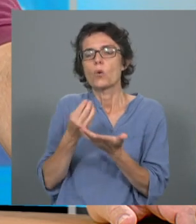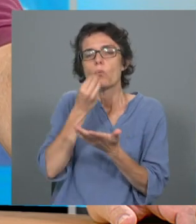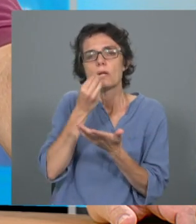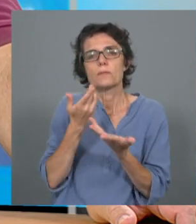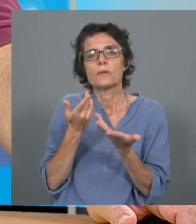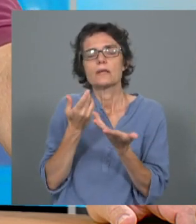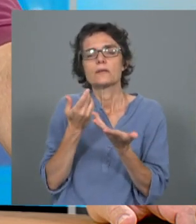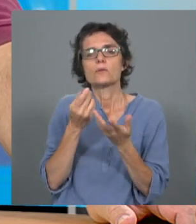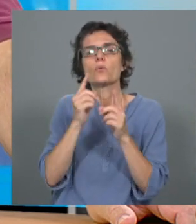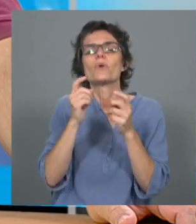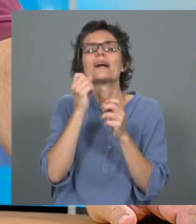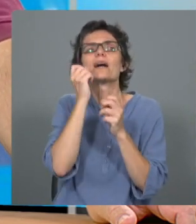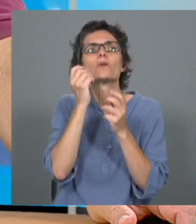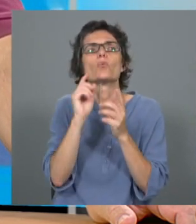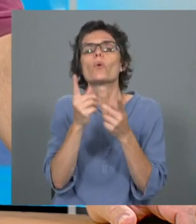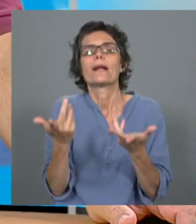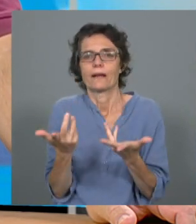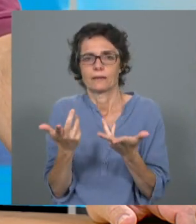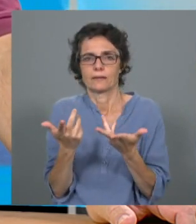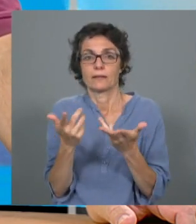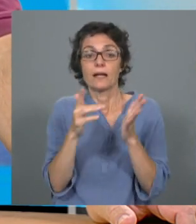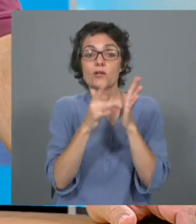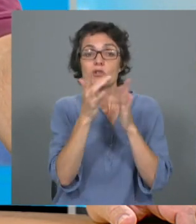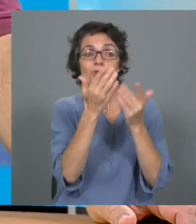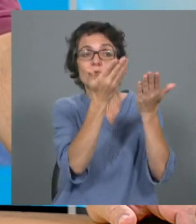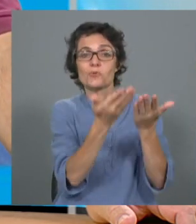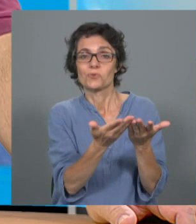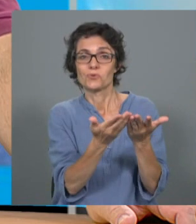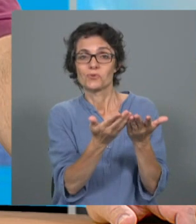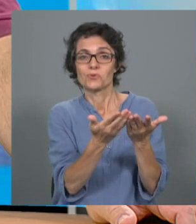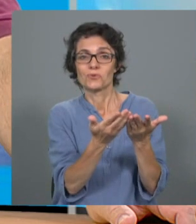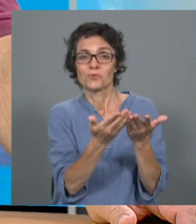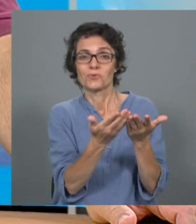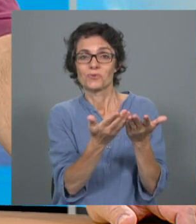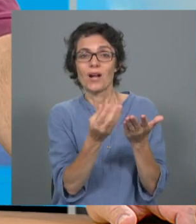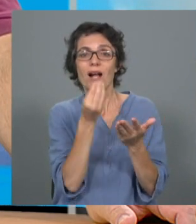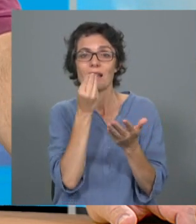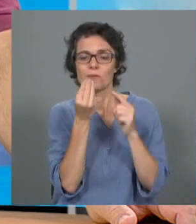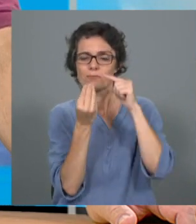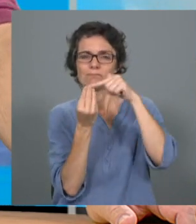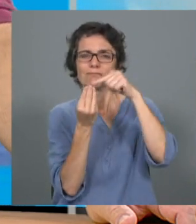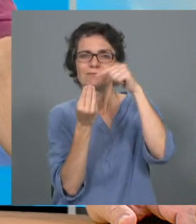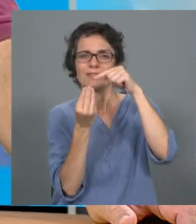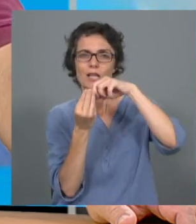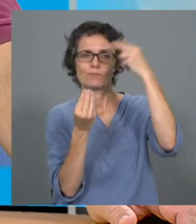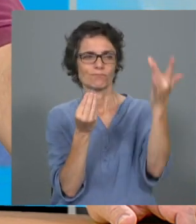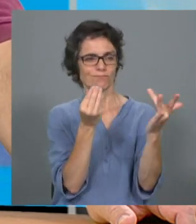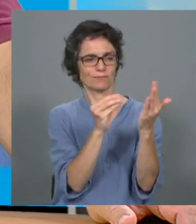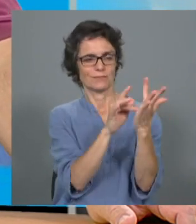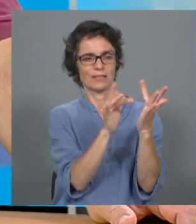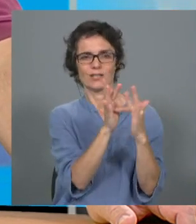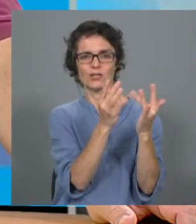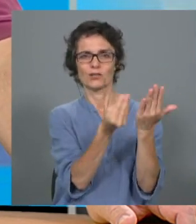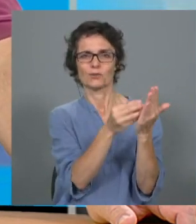é Jesus. Quer dizer, Jesus, ou como se diz noutra parte do Evangelho, Jesus é o caminho, a verdade e a vida. Se eu me ligo